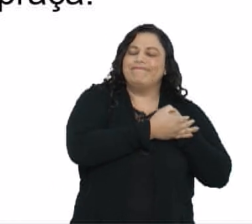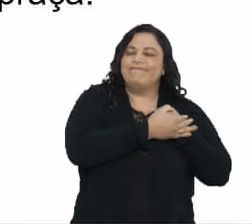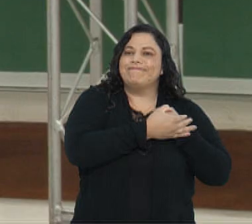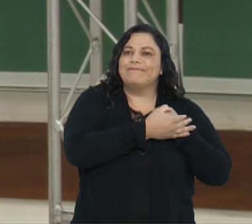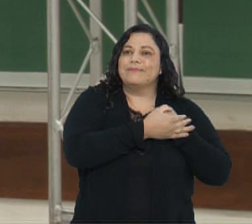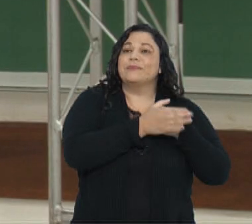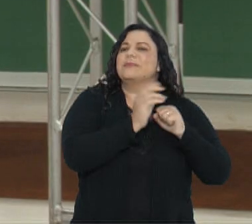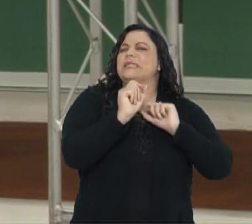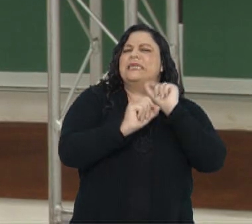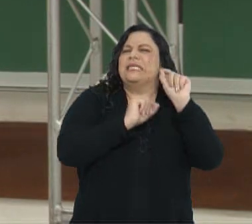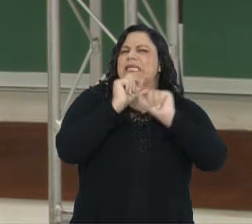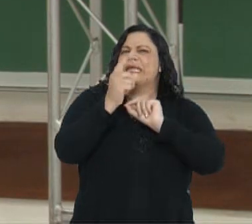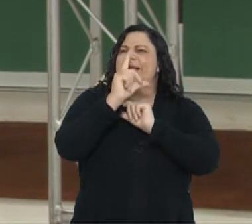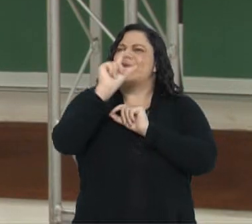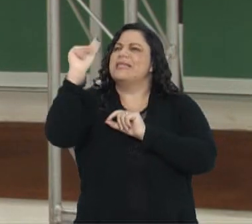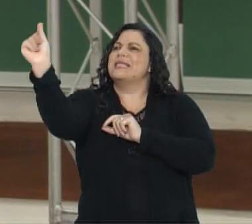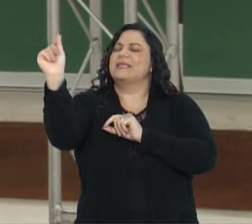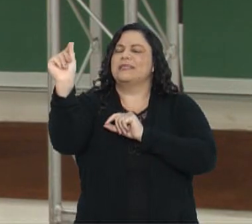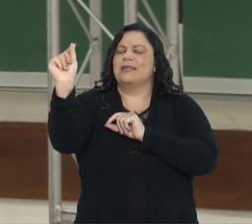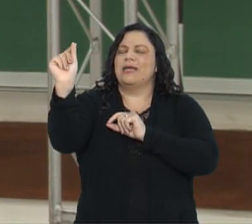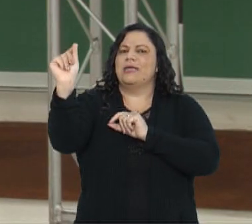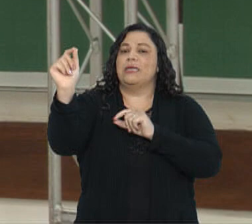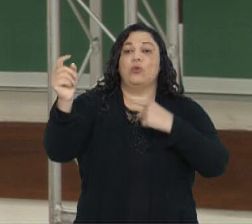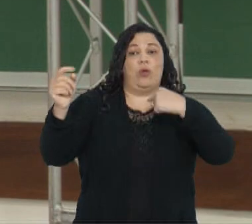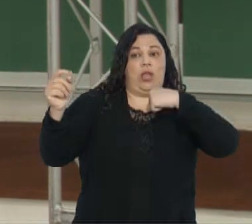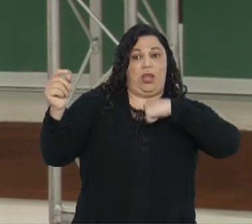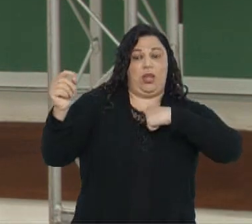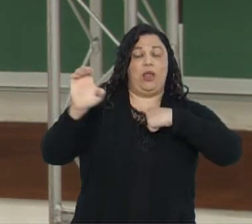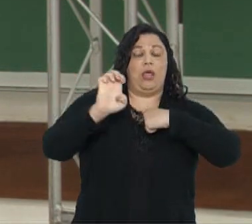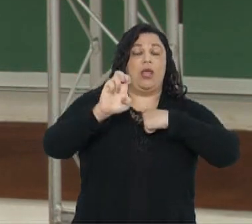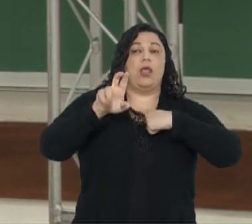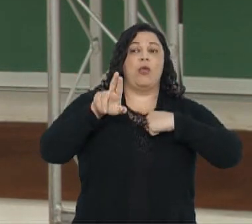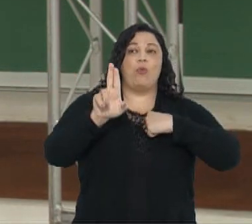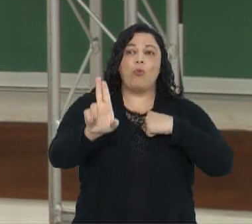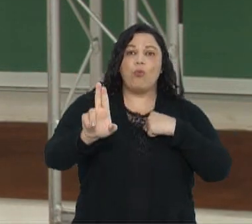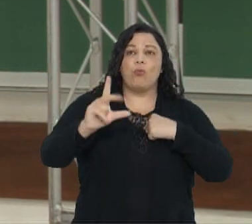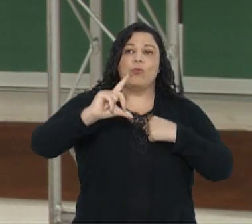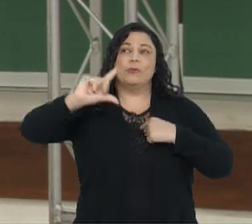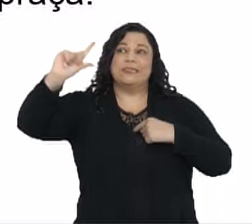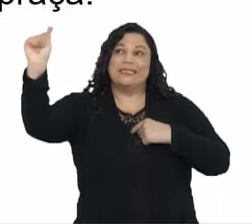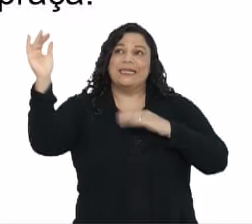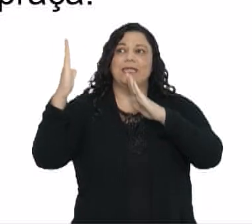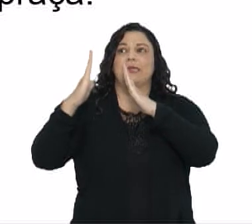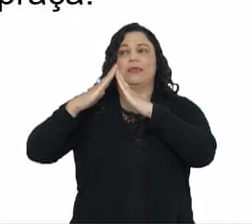cedo. Quem sai? Eu. Oculto? Eu sei, tá ali.